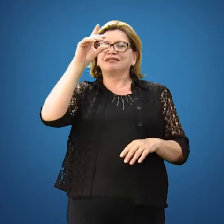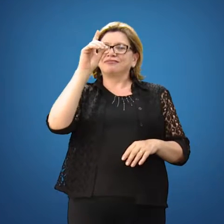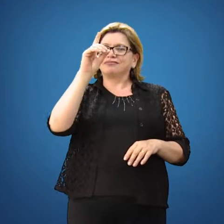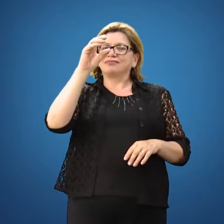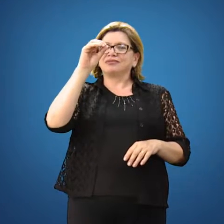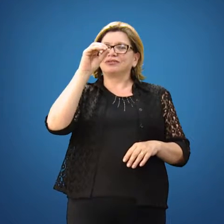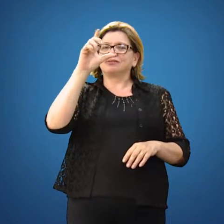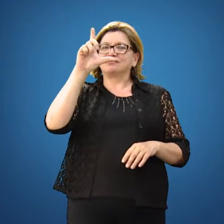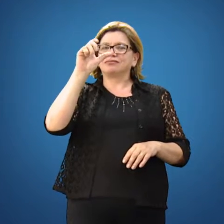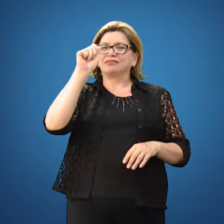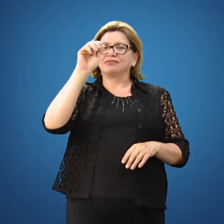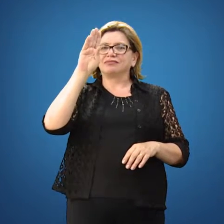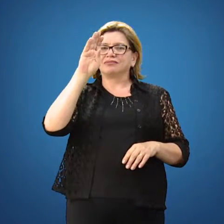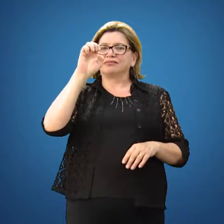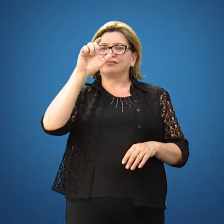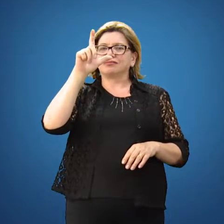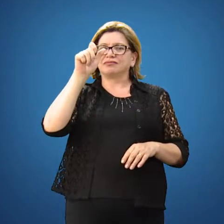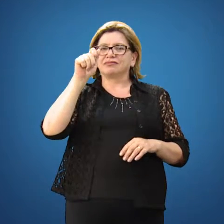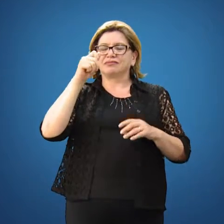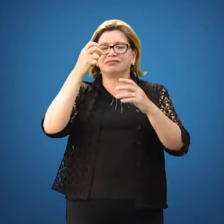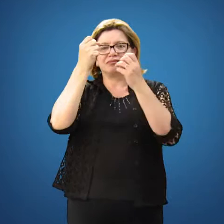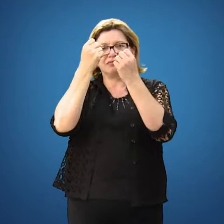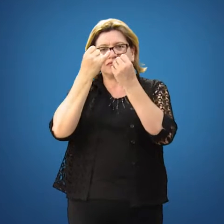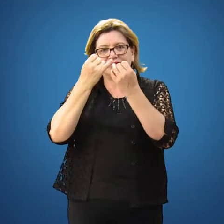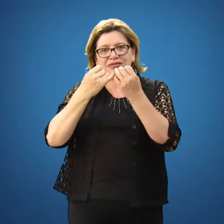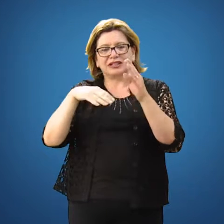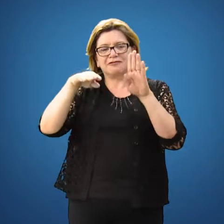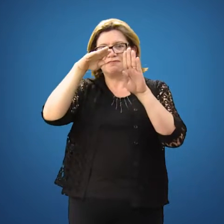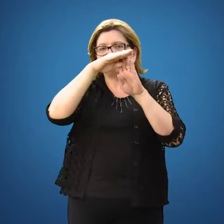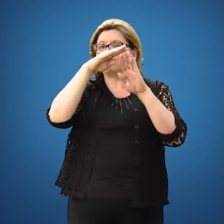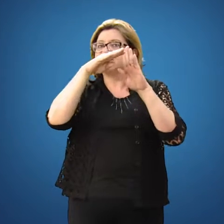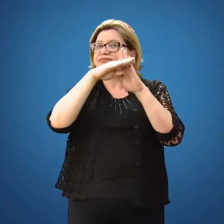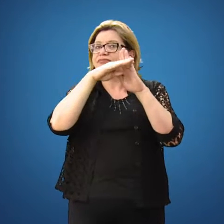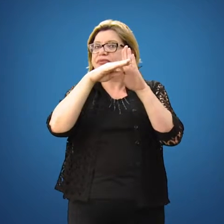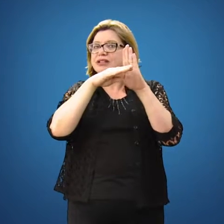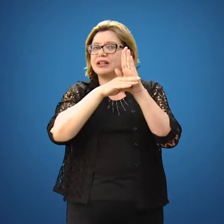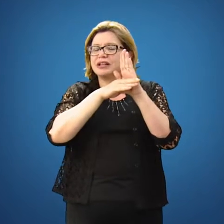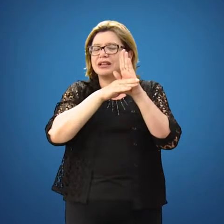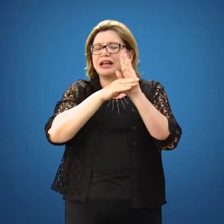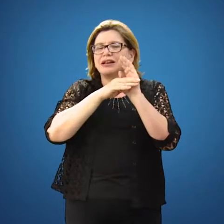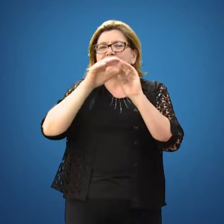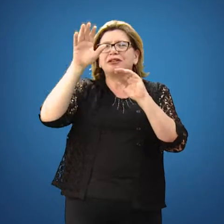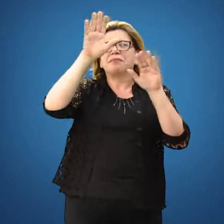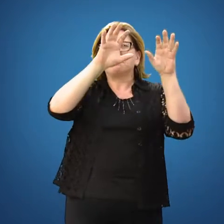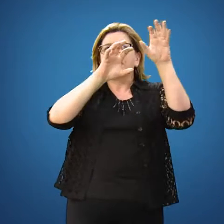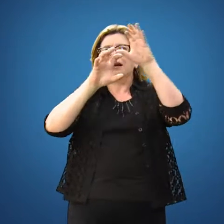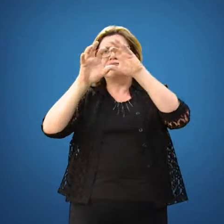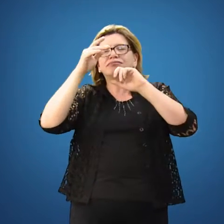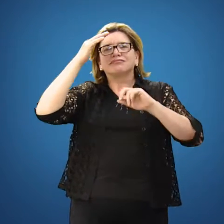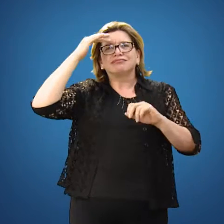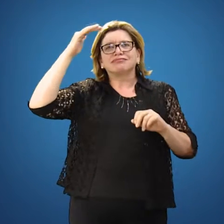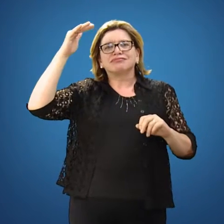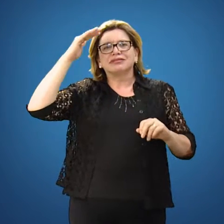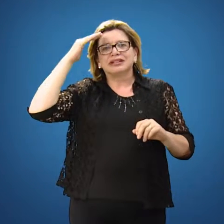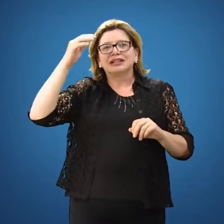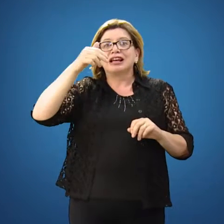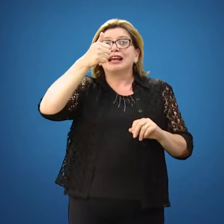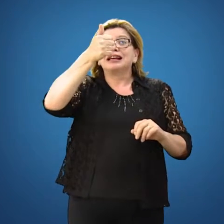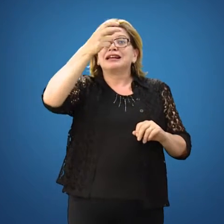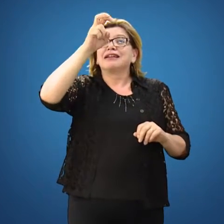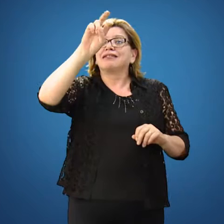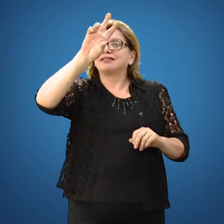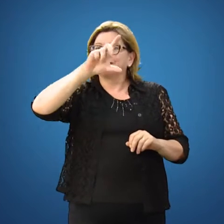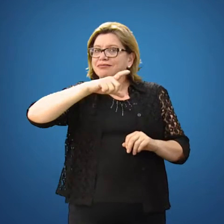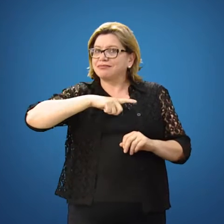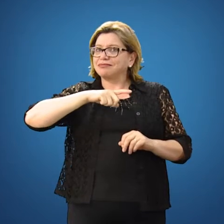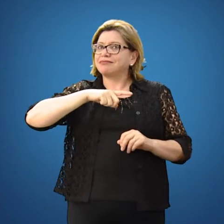ele coloca, na verdade, as etapas do mapa dos sonhos. Ele coloca 15 etapas